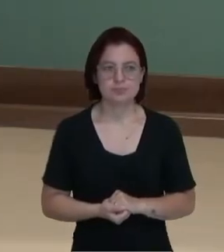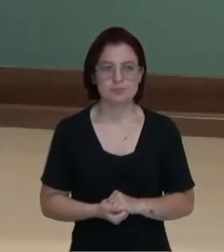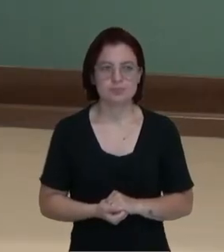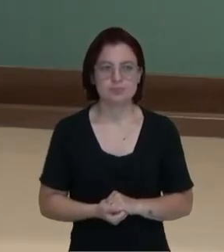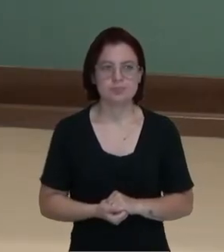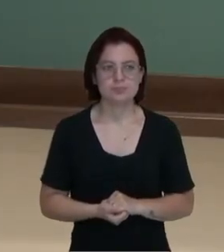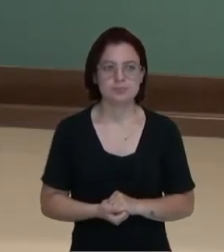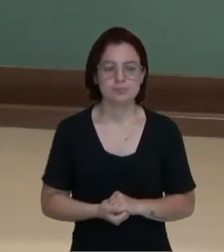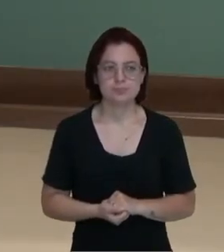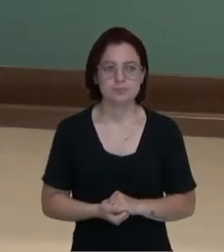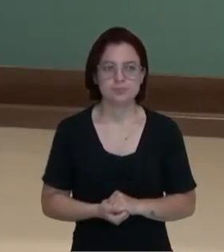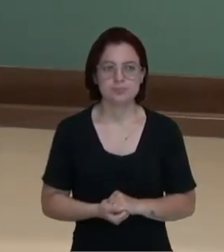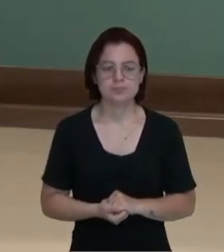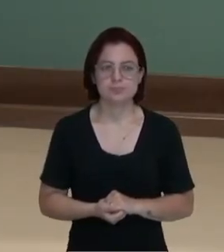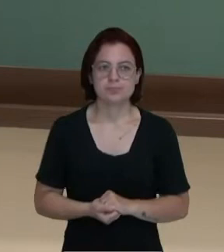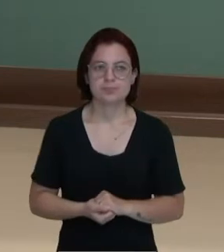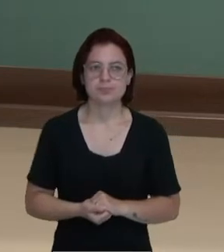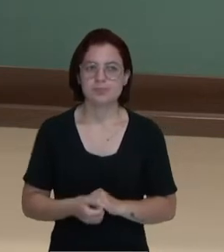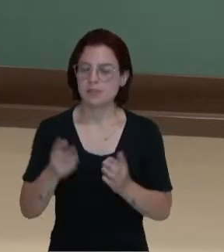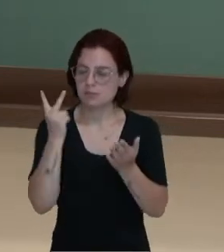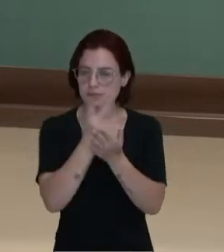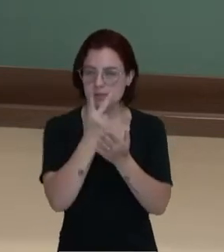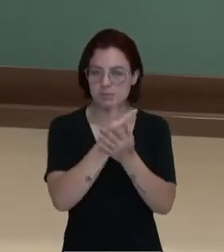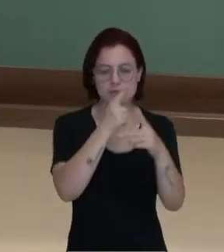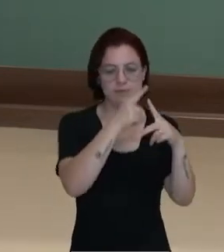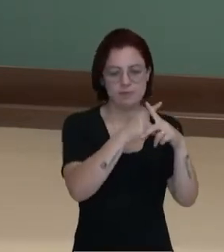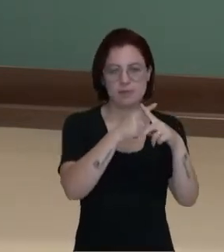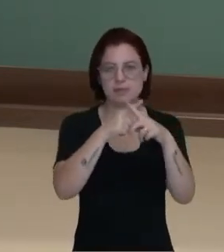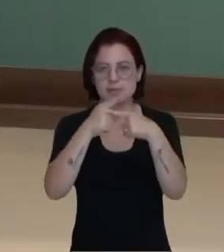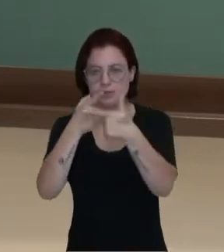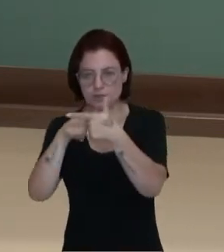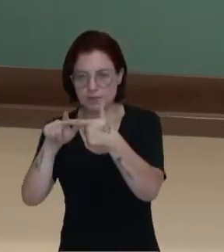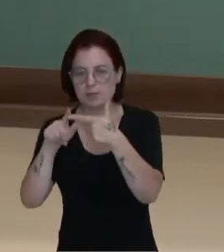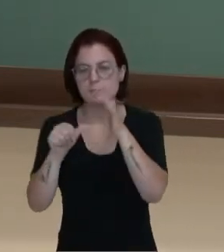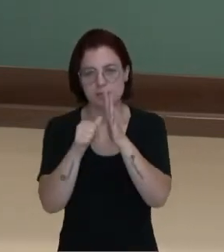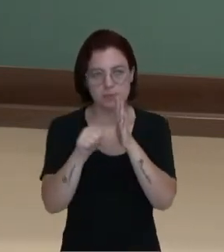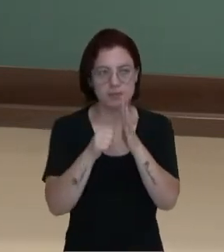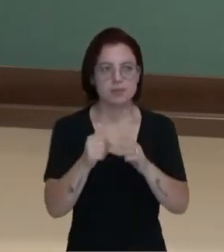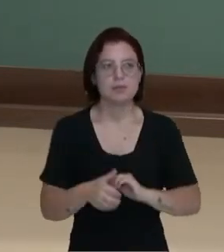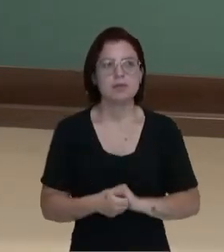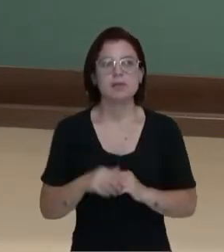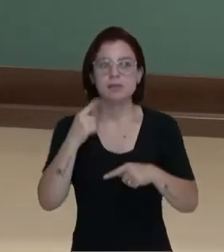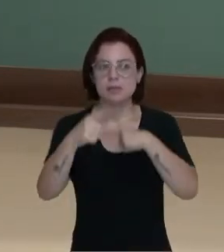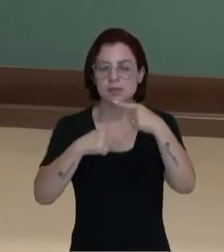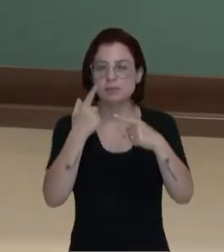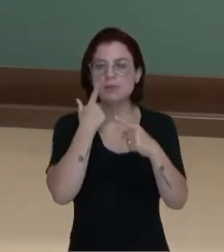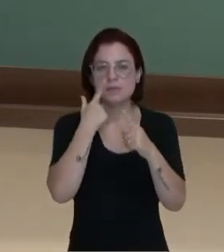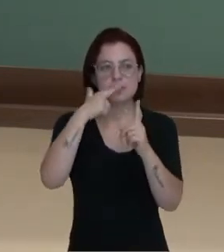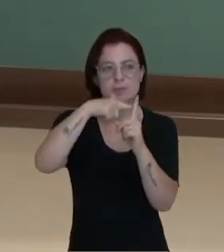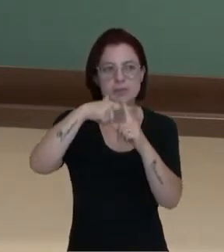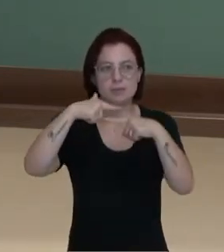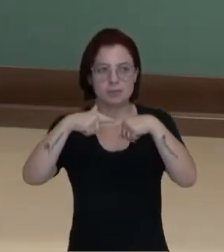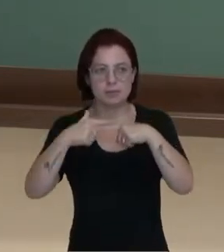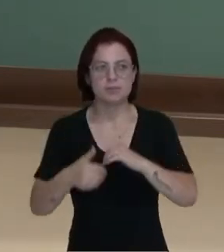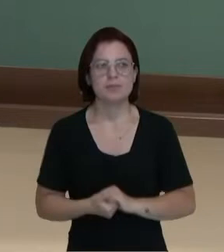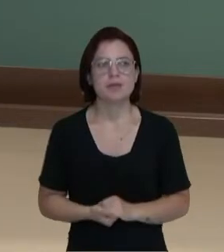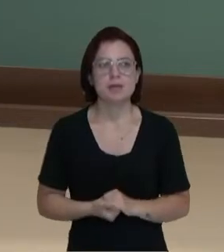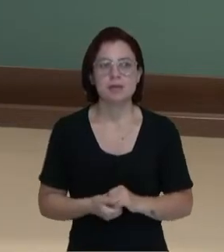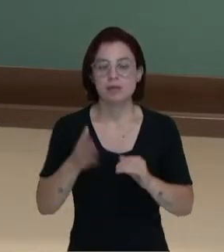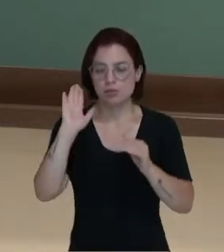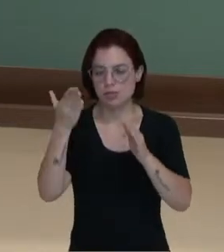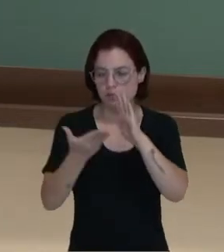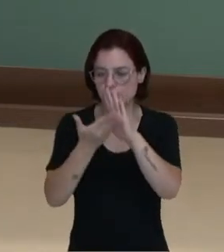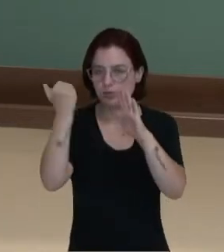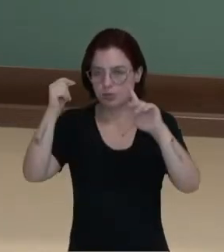mesma coisa, eu resolvo primeiro a divisão, 40 divididos por 10, que dá 4, aí eu acresço 3.